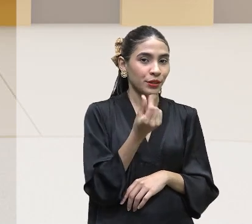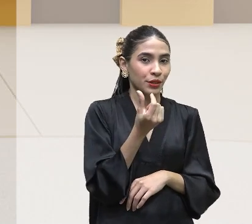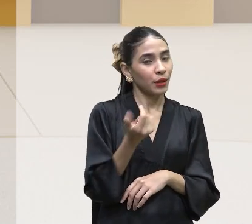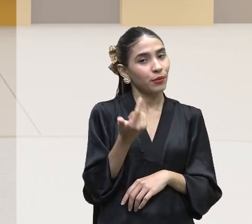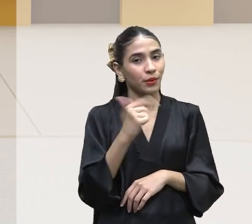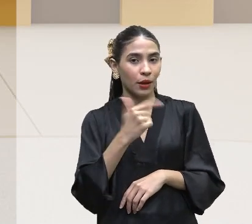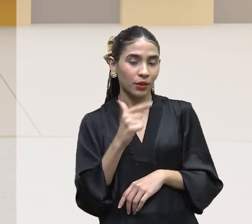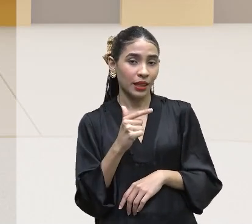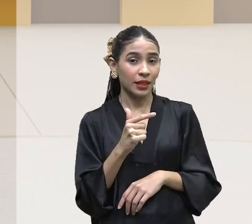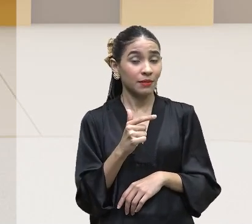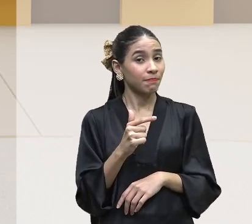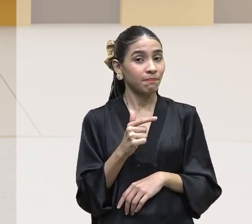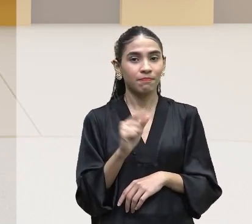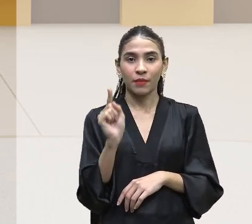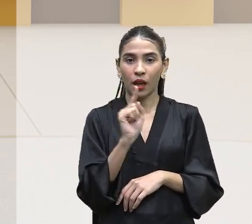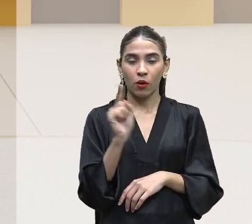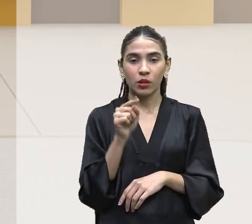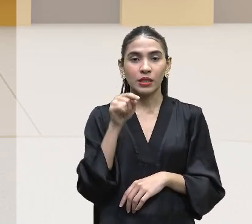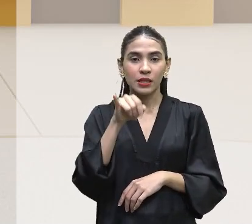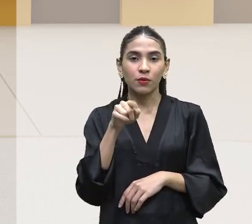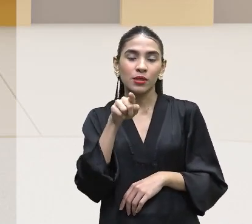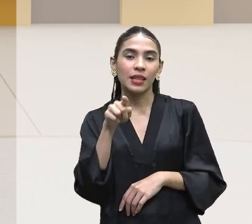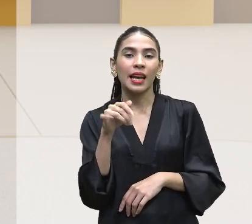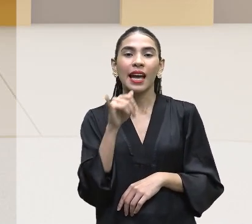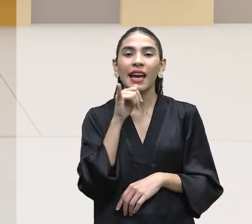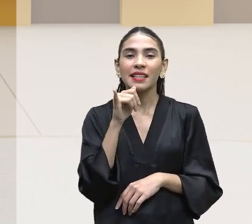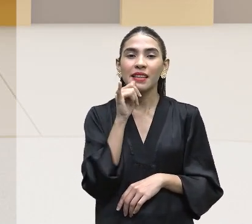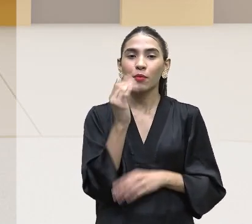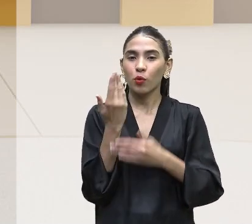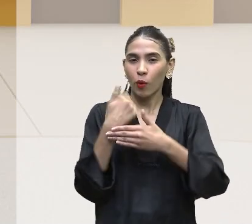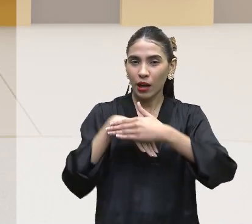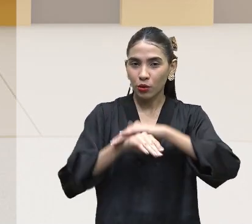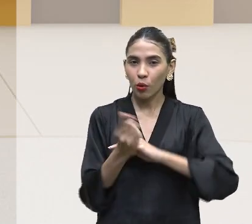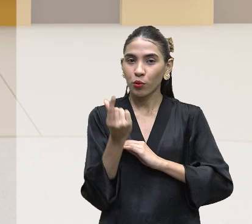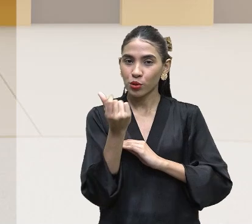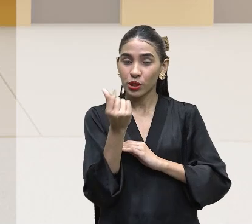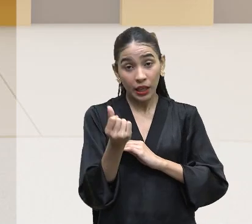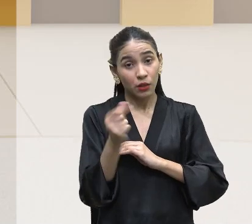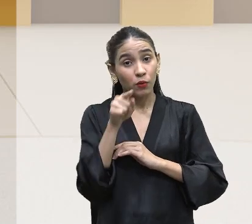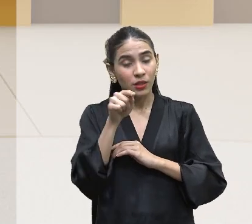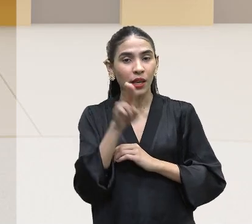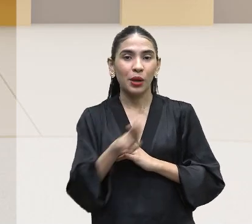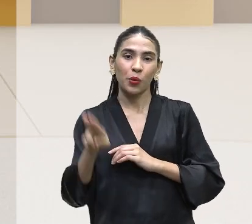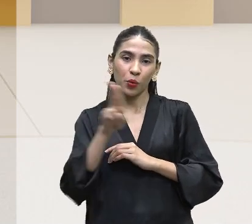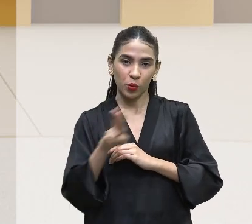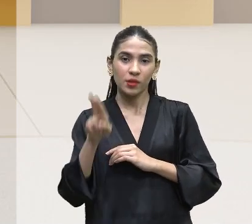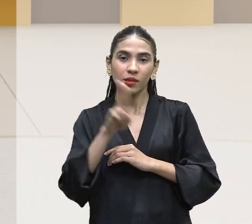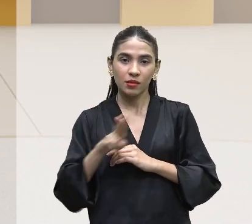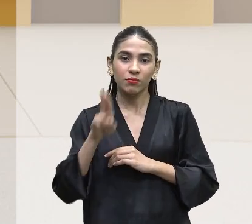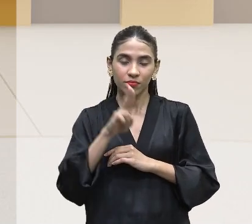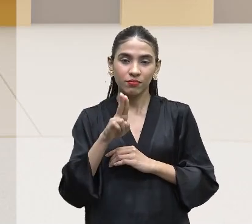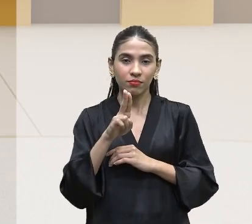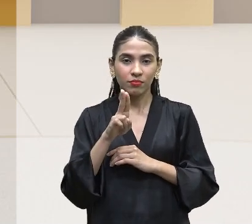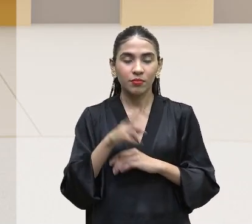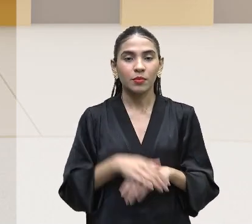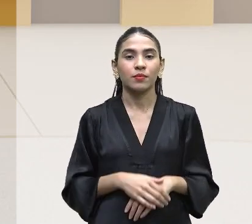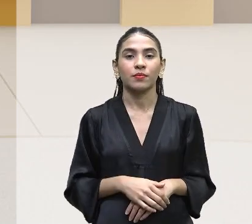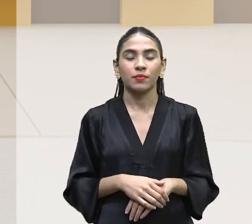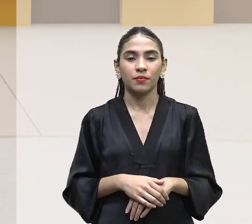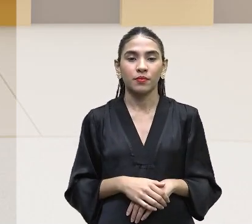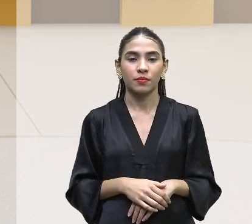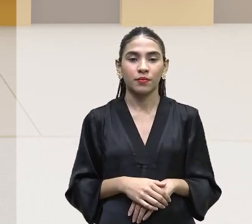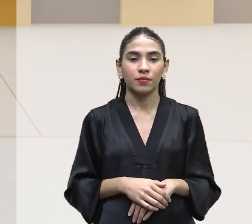tiver a sua reserva de emergência, você pega esse dinheiro que está lá reservado justamente para esse caso, para